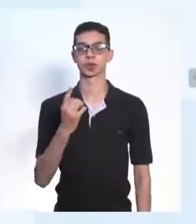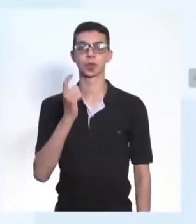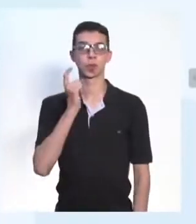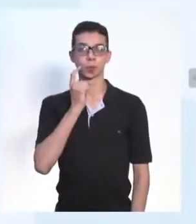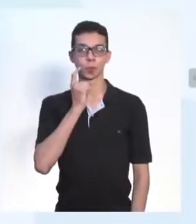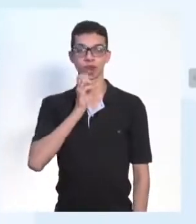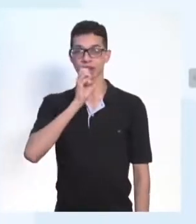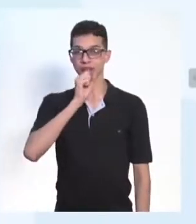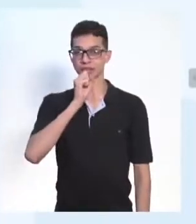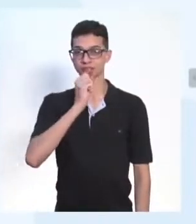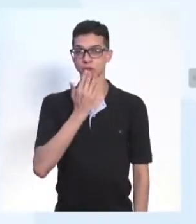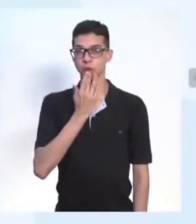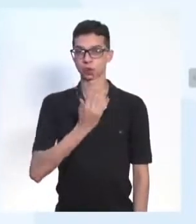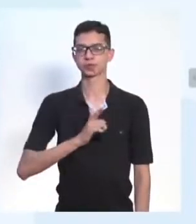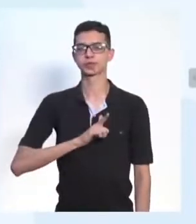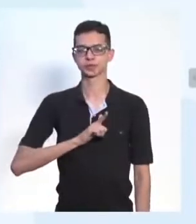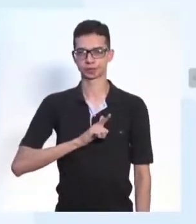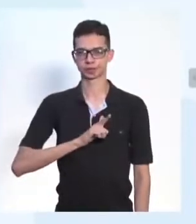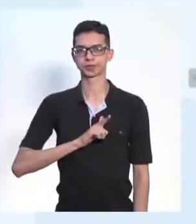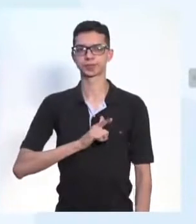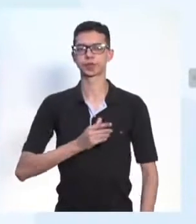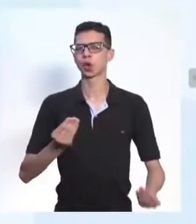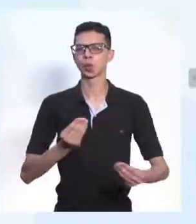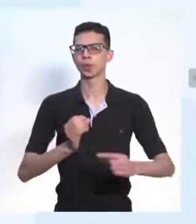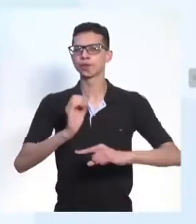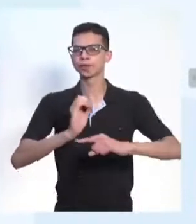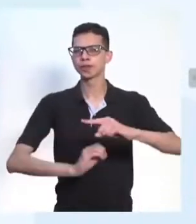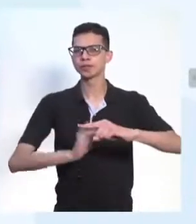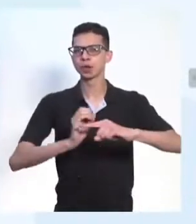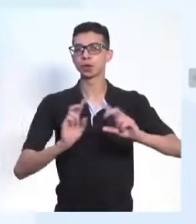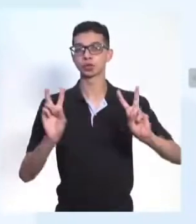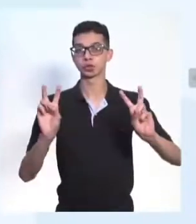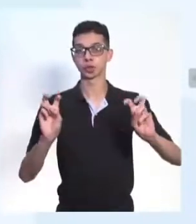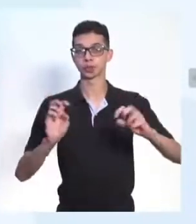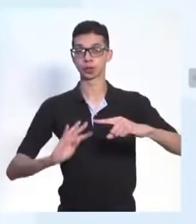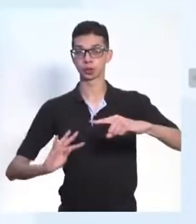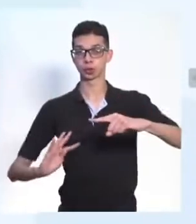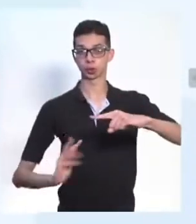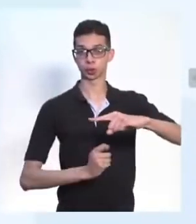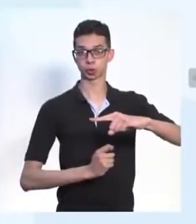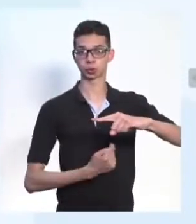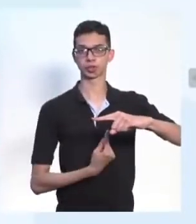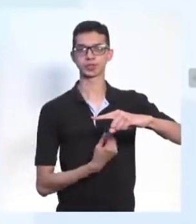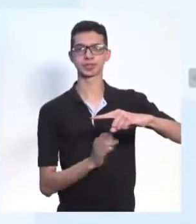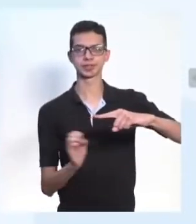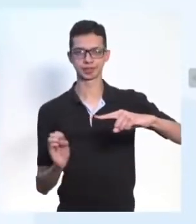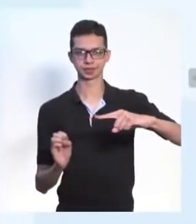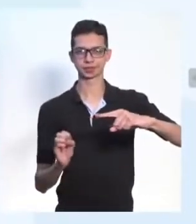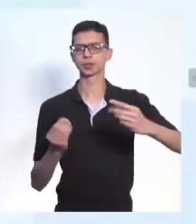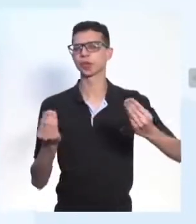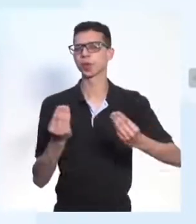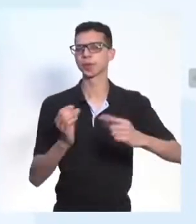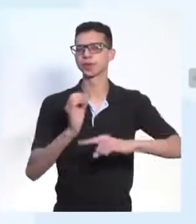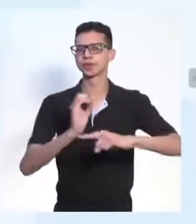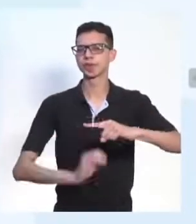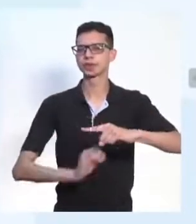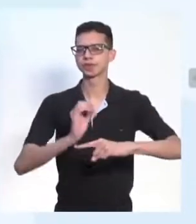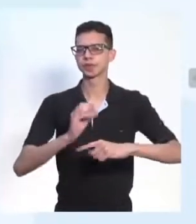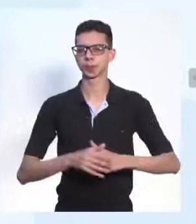goma laranja representam em relação ao todo. Qual é